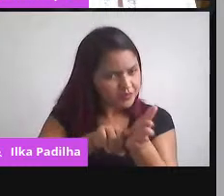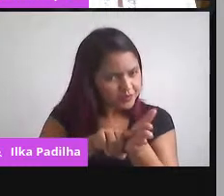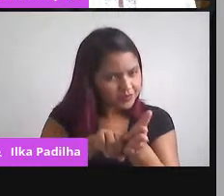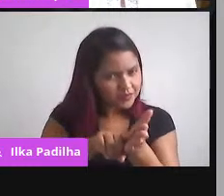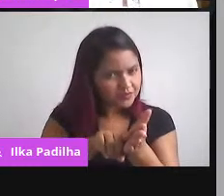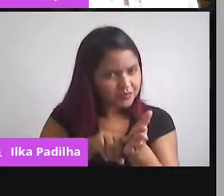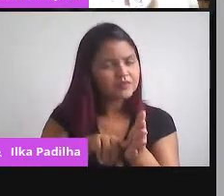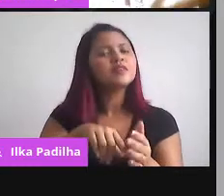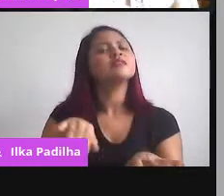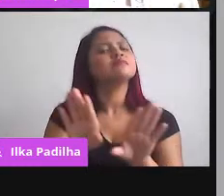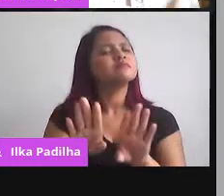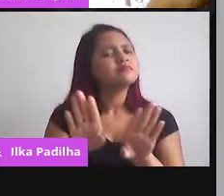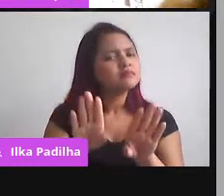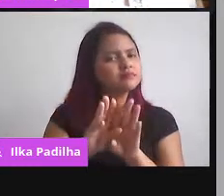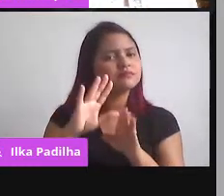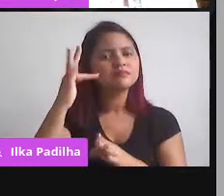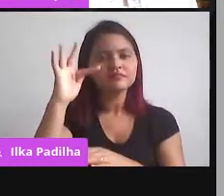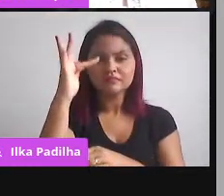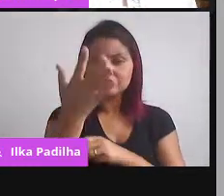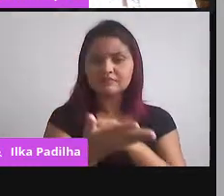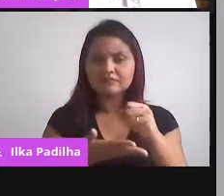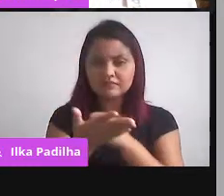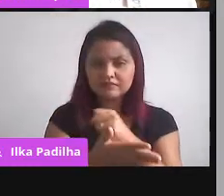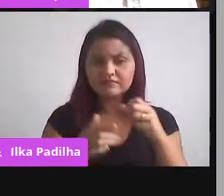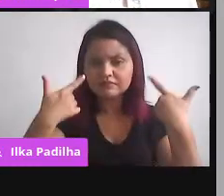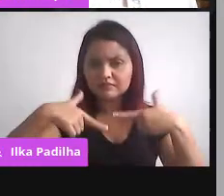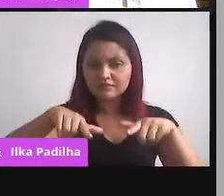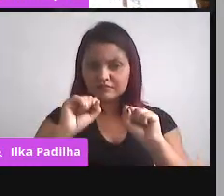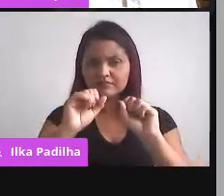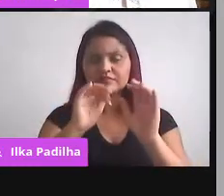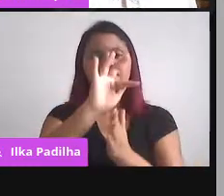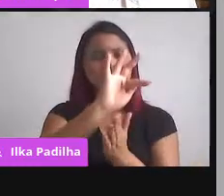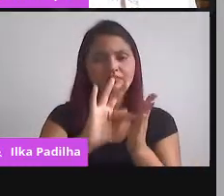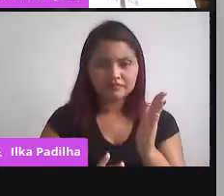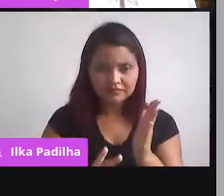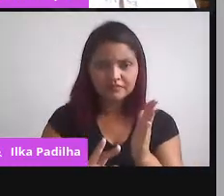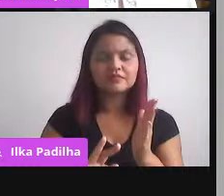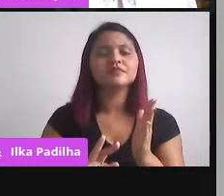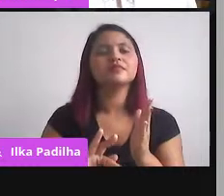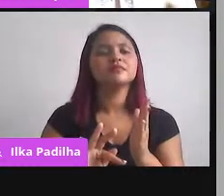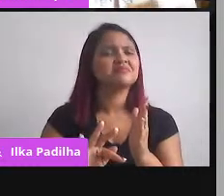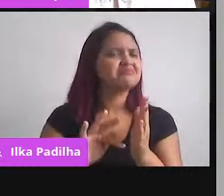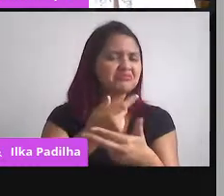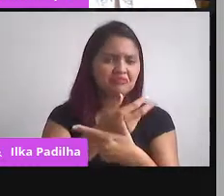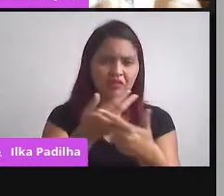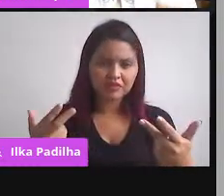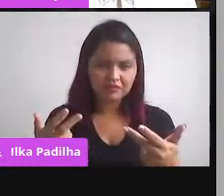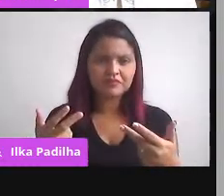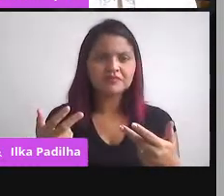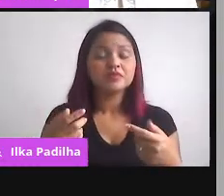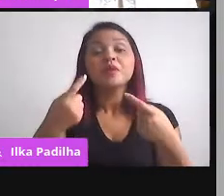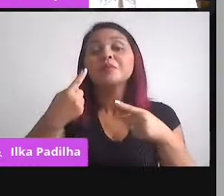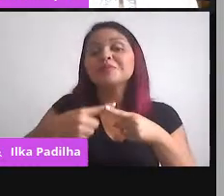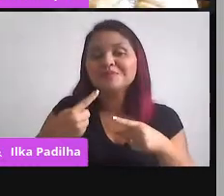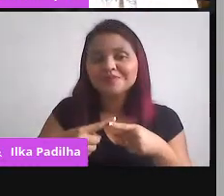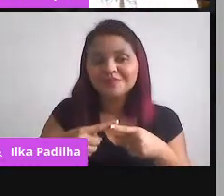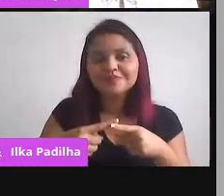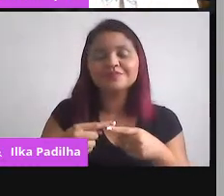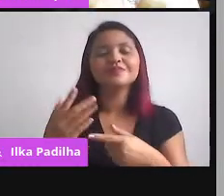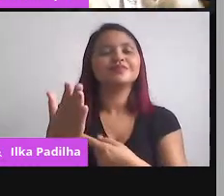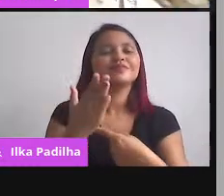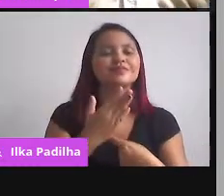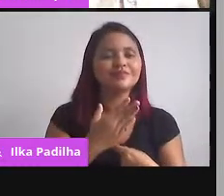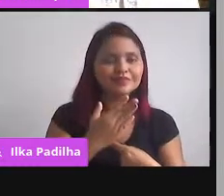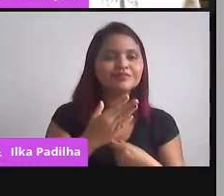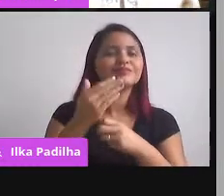linguística textual pela abordagem da análise textual dos discursos, né? Porque isso dá conta daquilo que eu